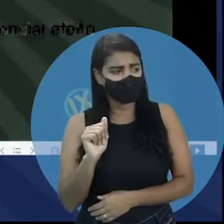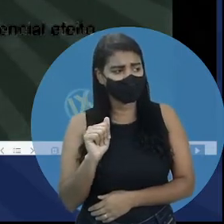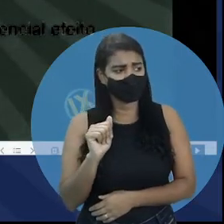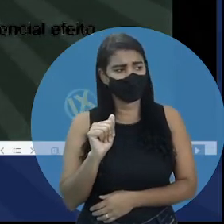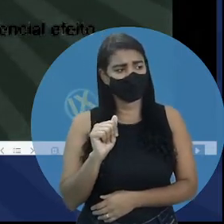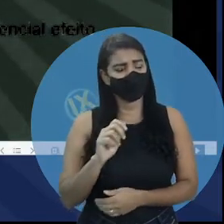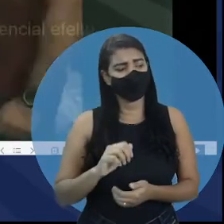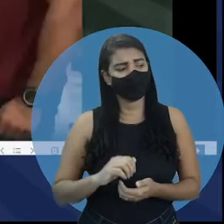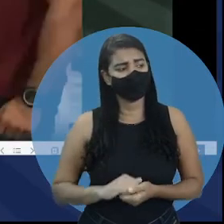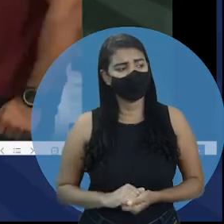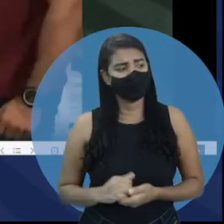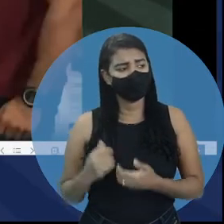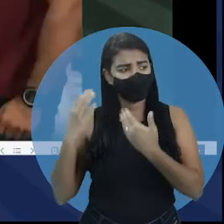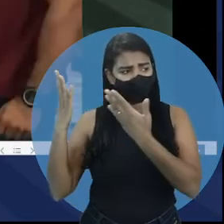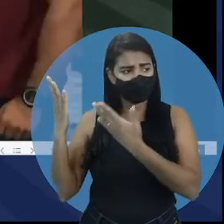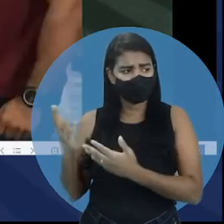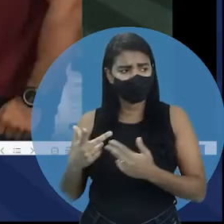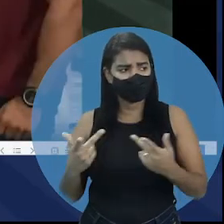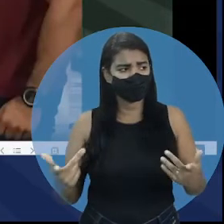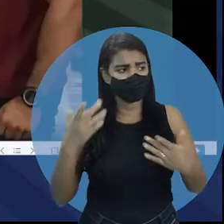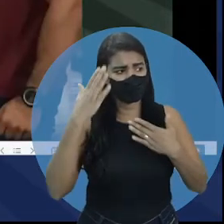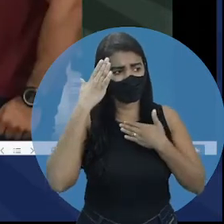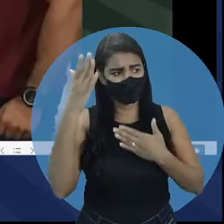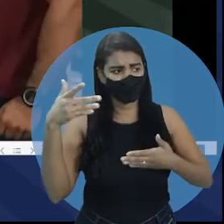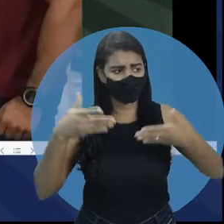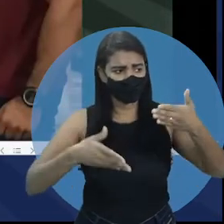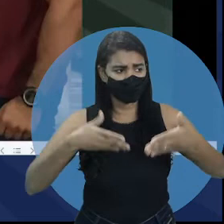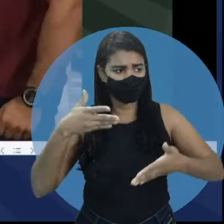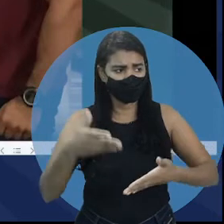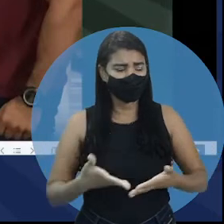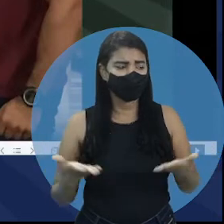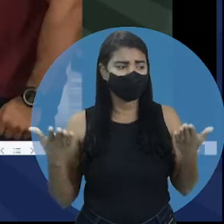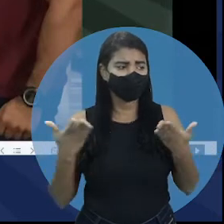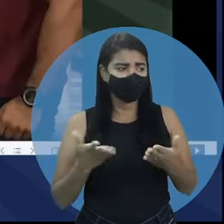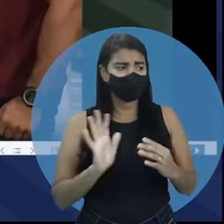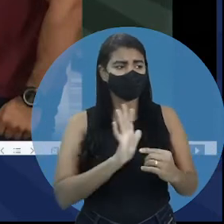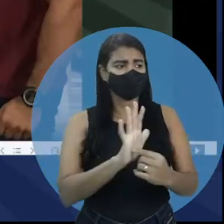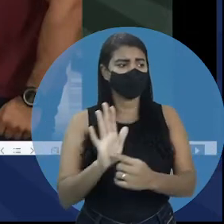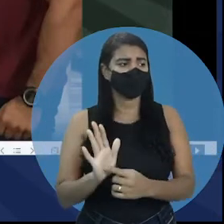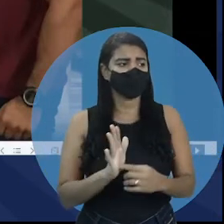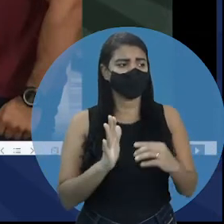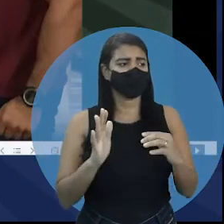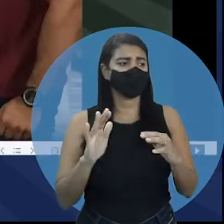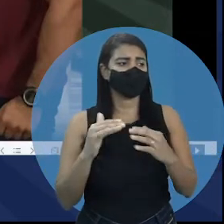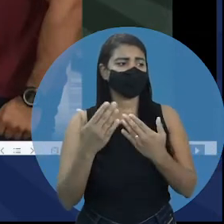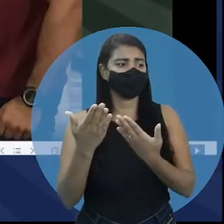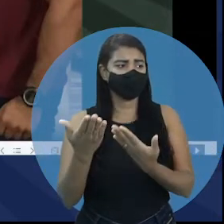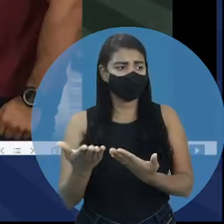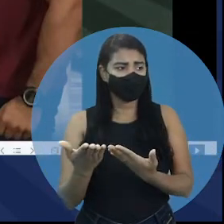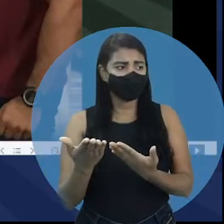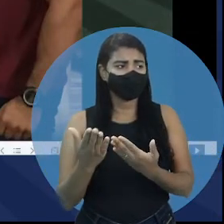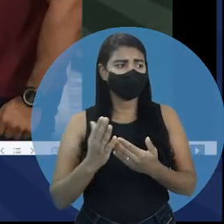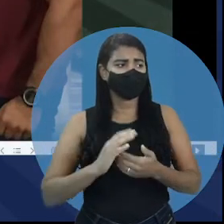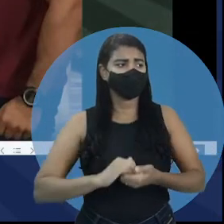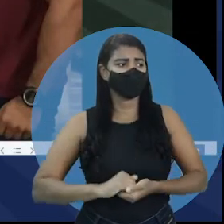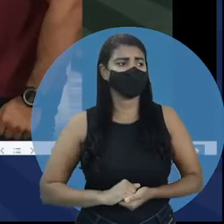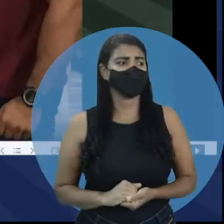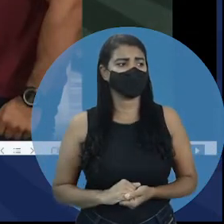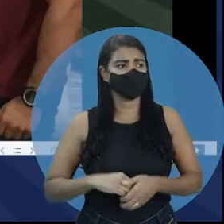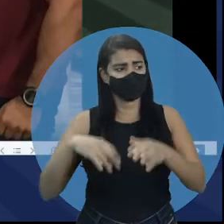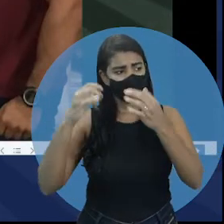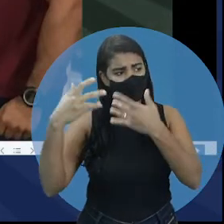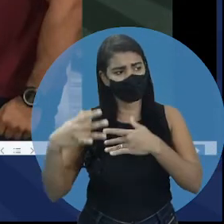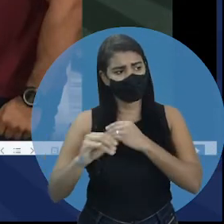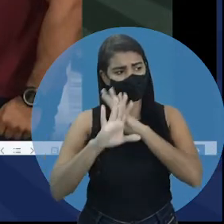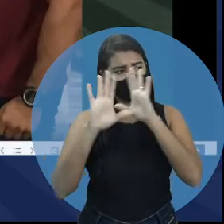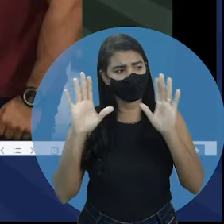Pode passar. E assim a gente agradece a nossa participação nessa amostra e nos colocamos à disposição para quaisquer esclarecimentos. Obrigado.